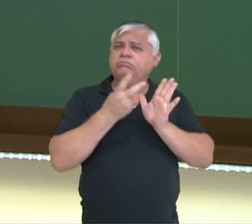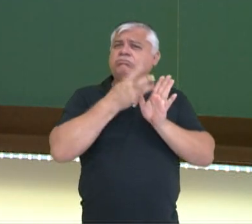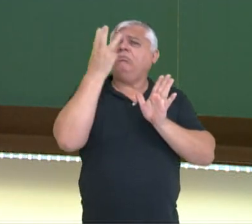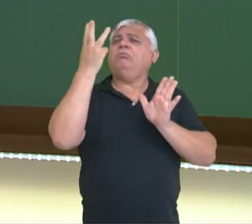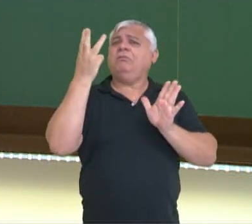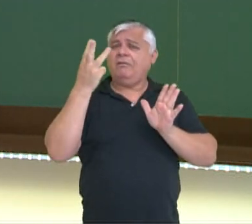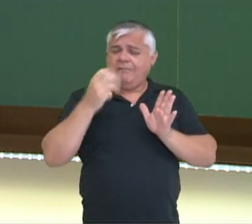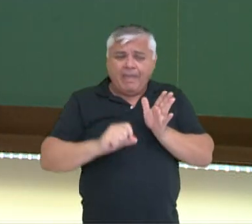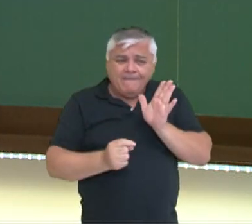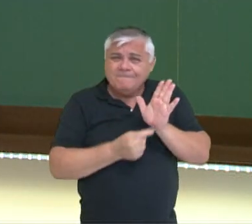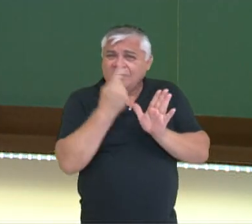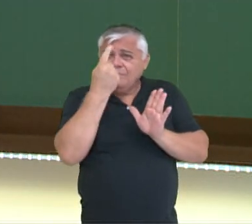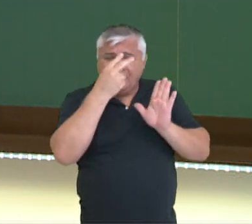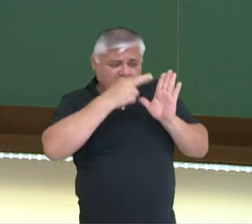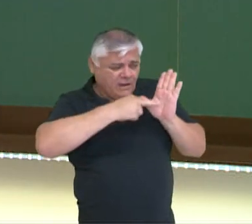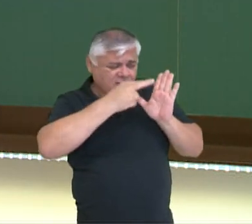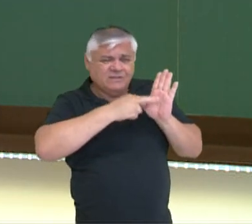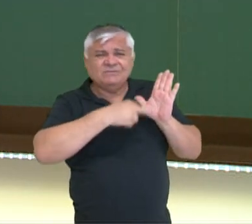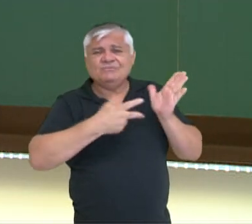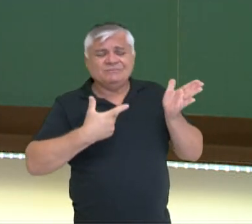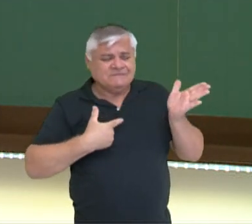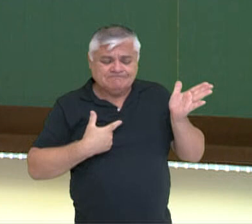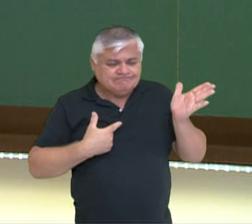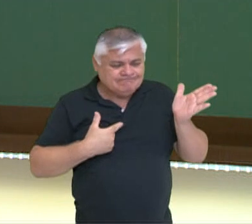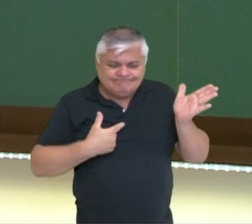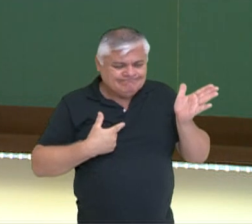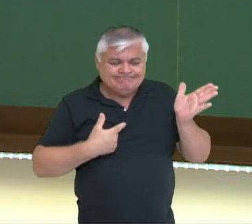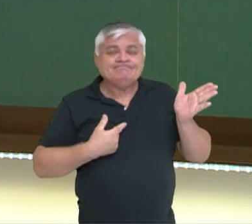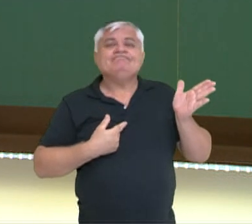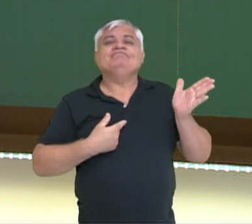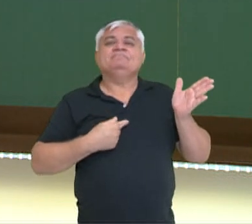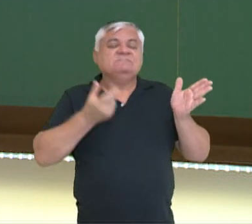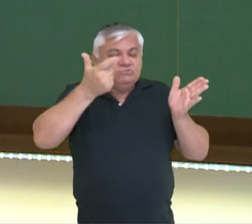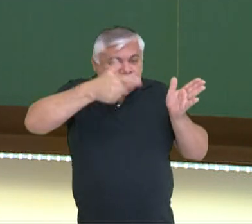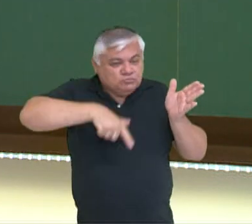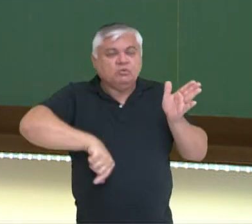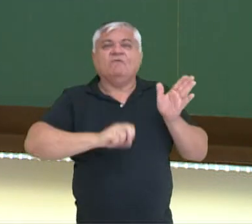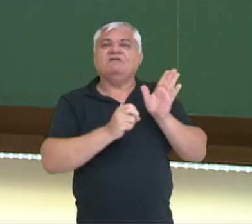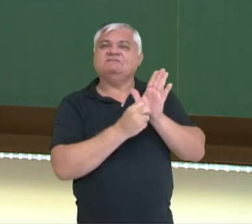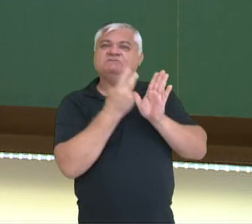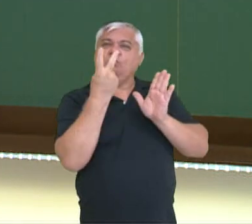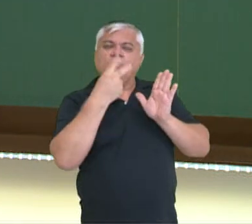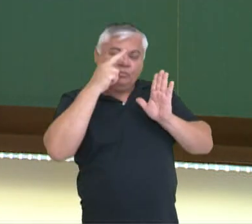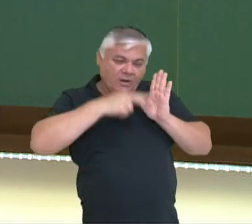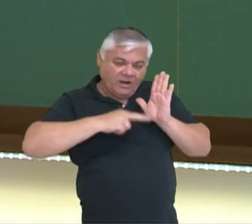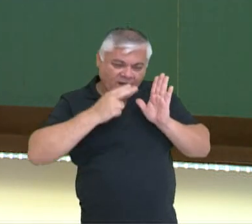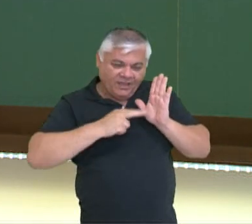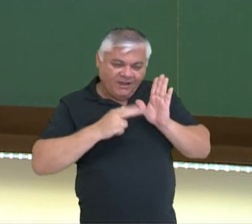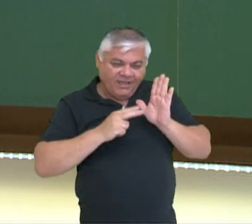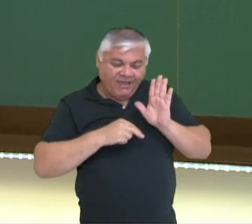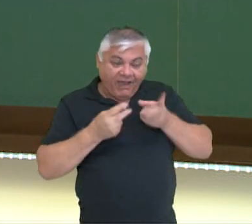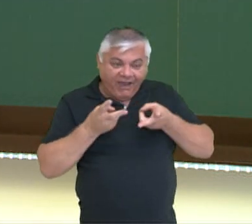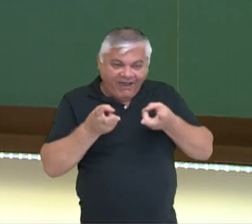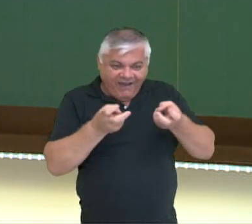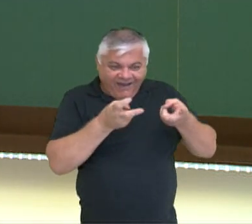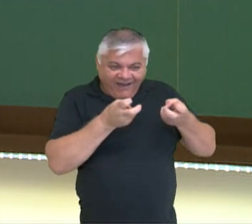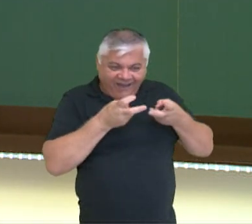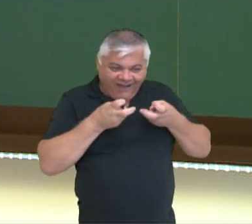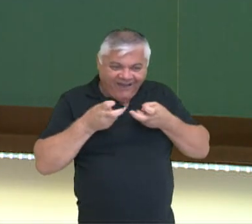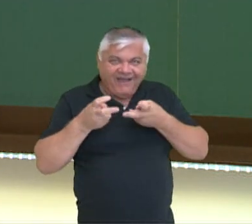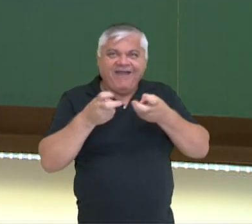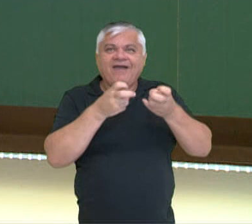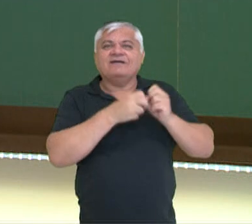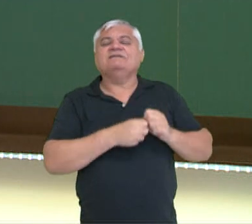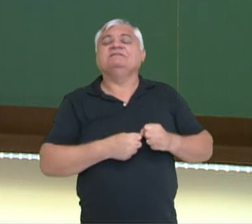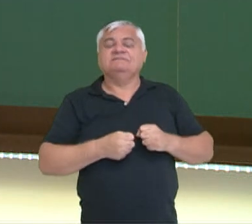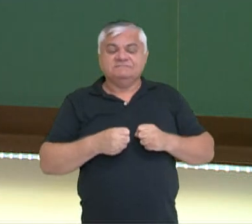primeira leitura, nós deixamos passar muitas coisas, e aqui nós estamos lendo, analisando e fazendo essa compreensão da